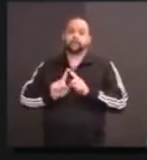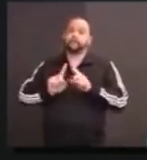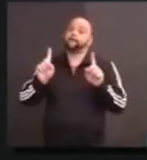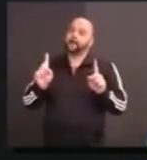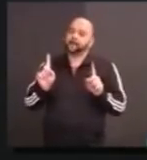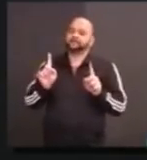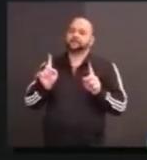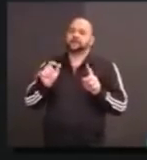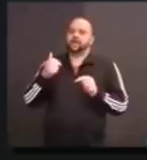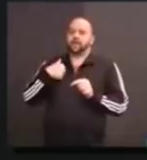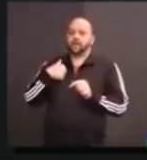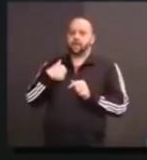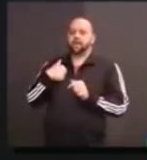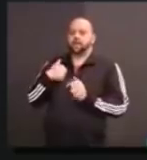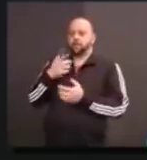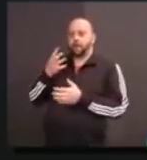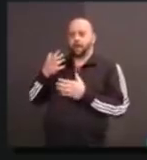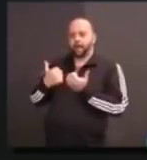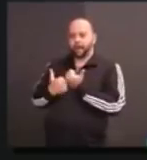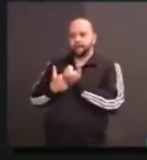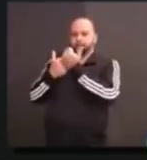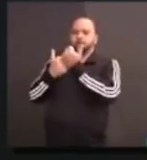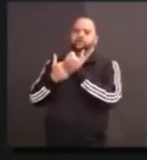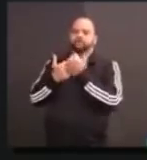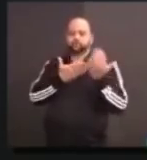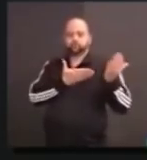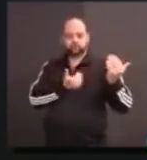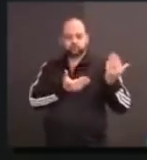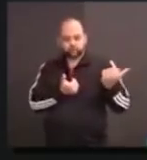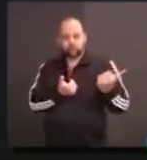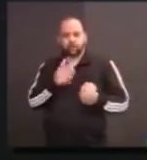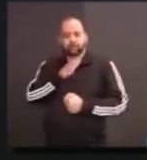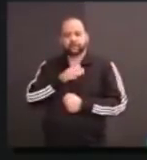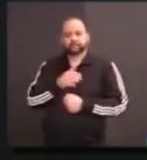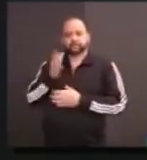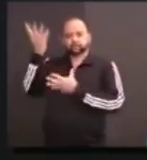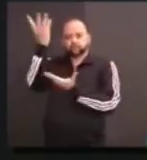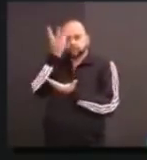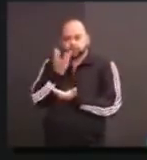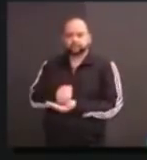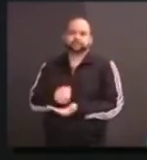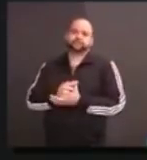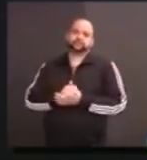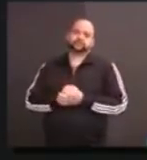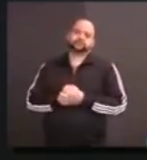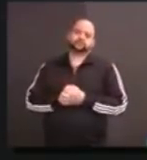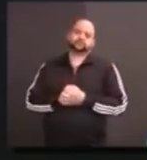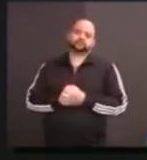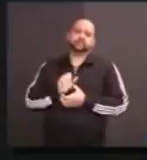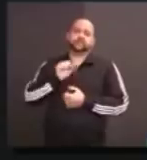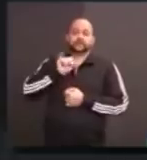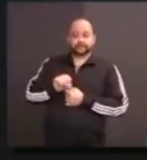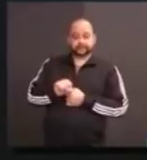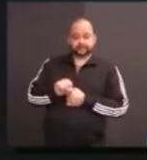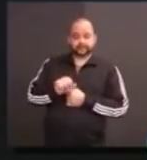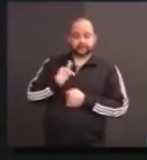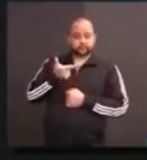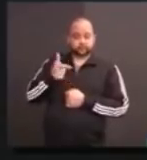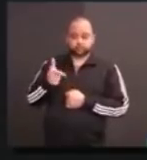Mas eu sou a favor da mocidade espírita. Eu comecei numa mocidade espírita. Se não